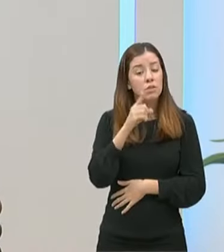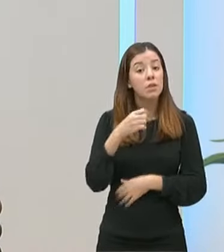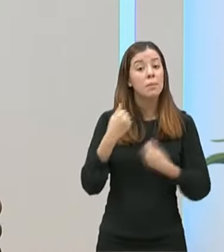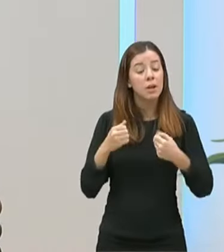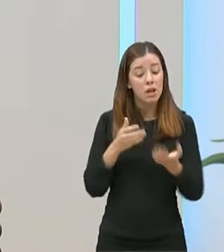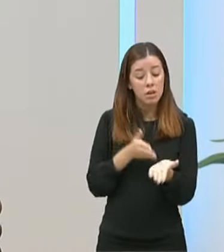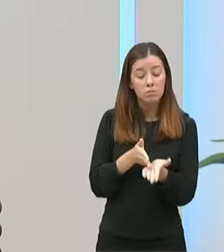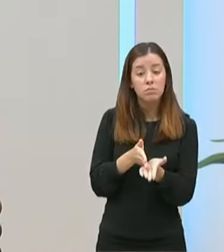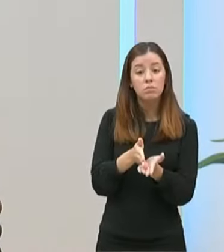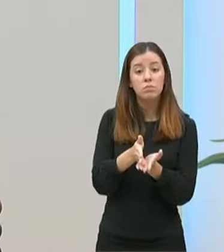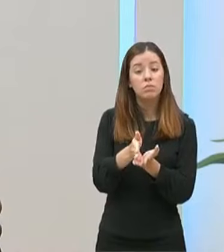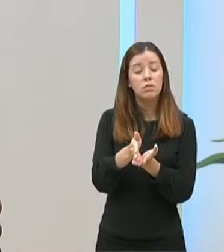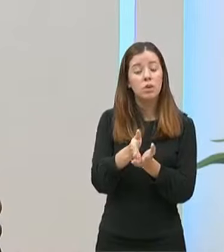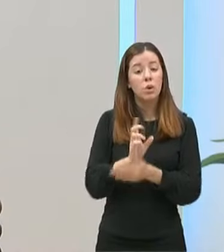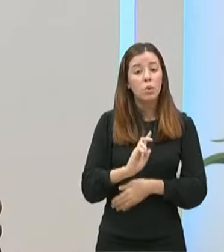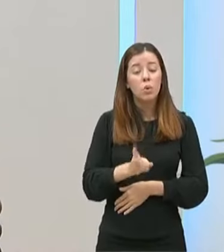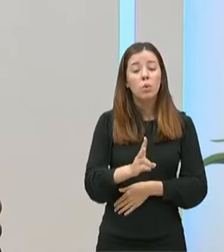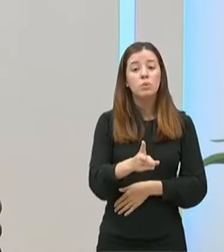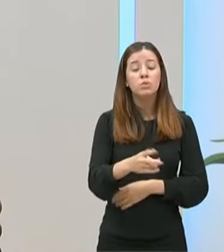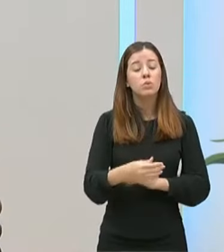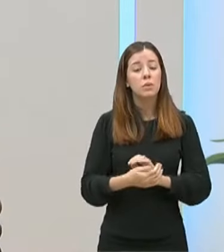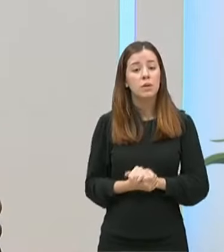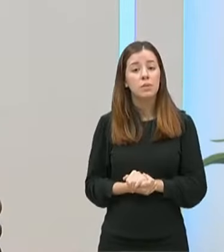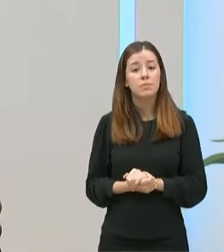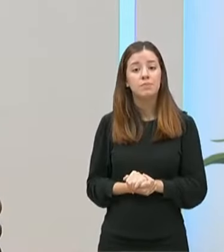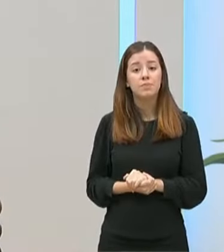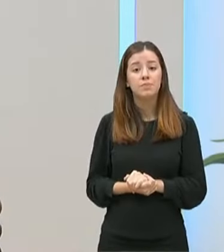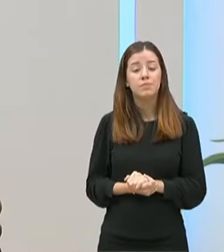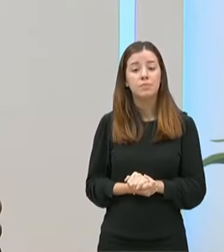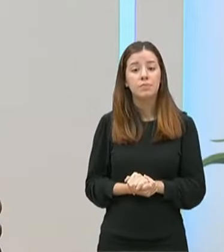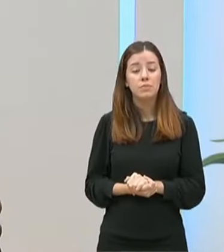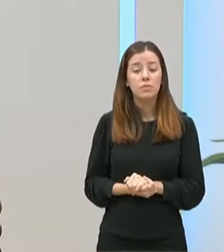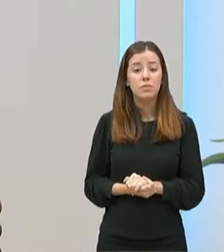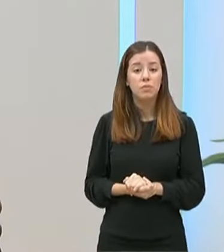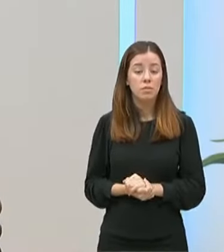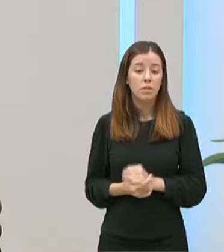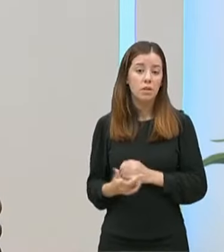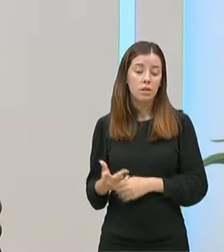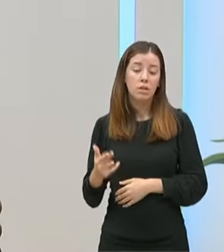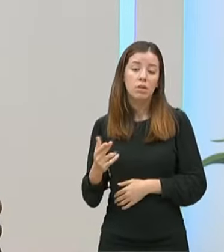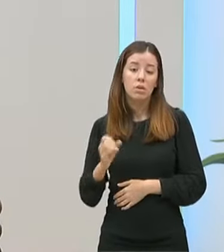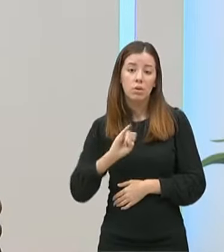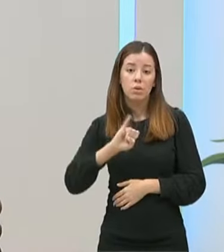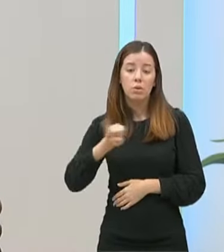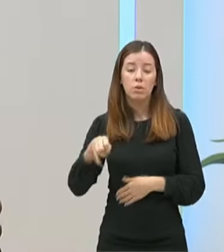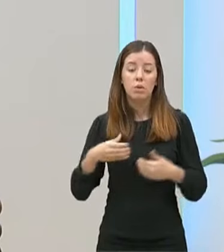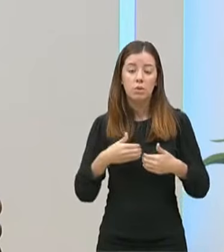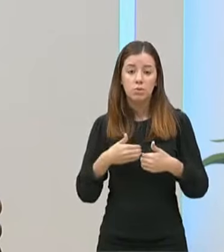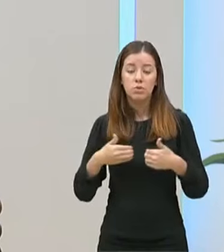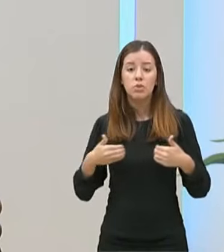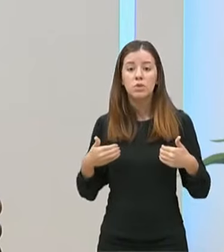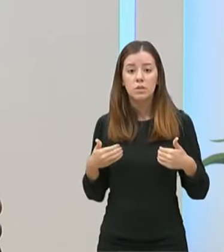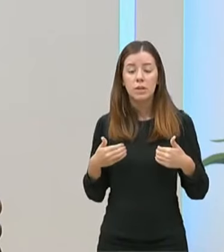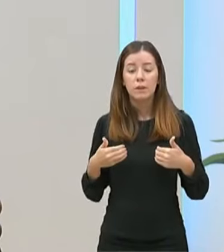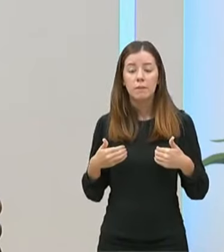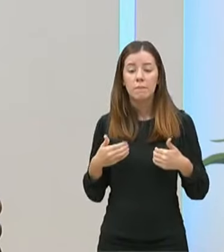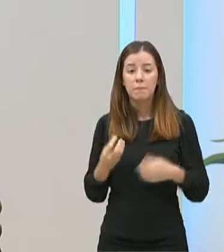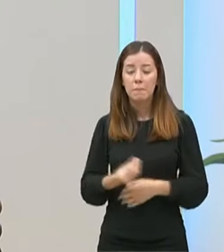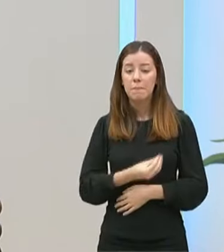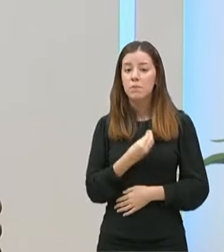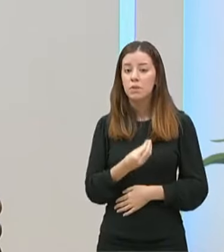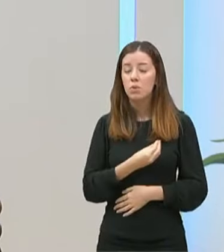percebe José frutificando na casa de Potifar. O versículo 3 em diante diz